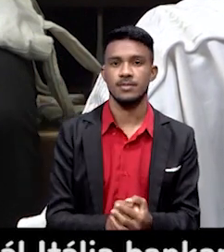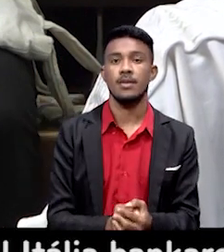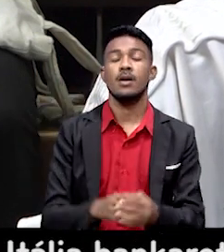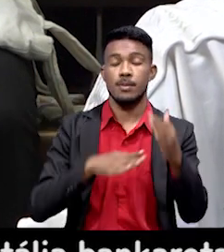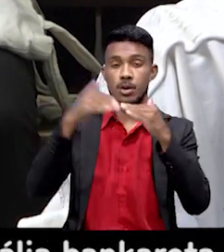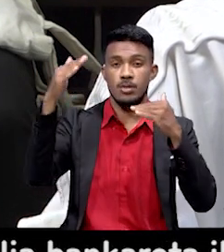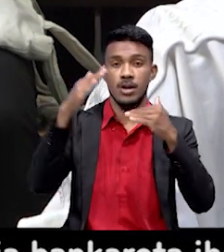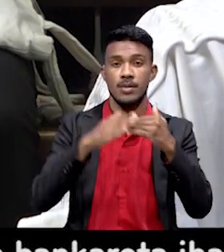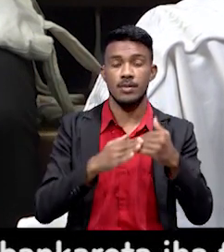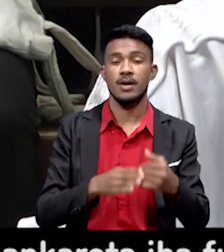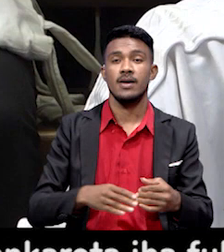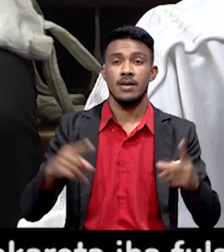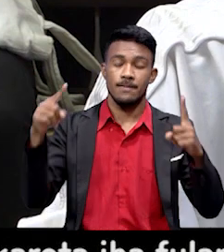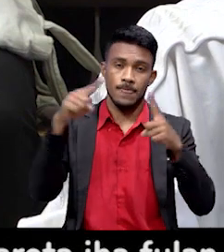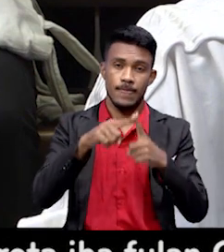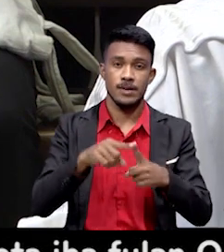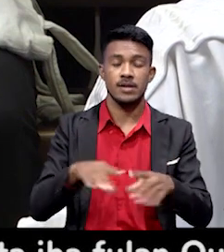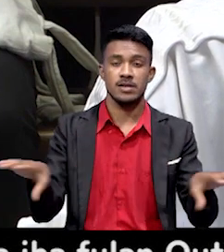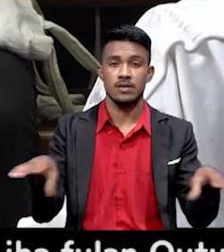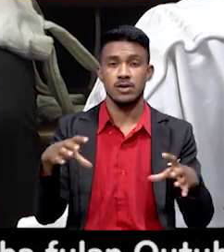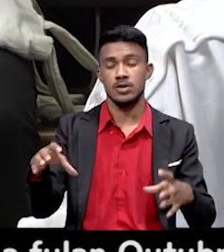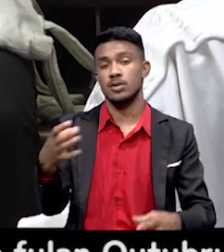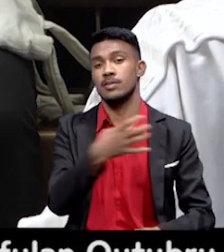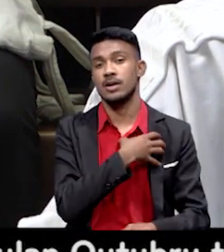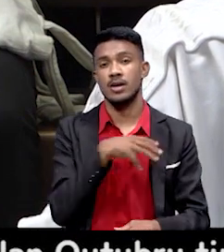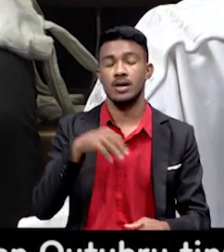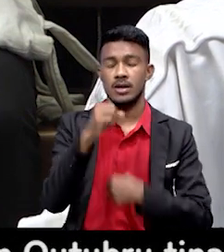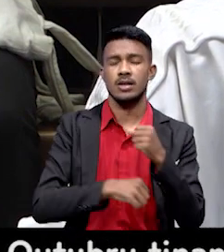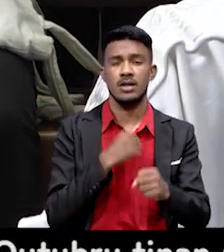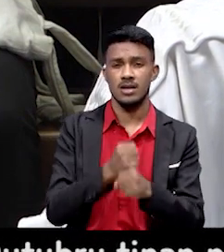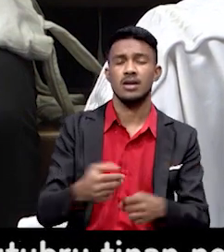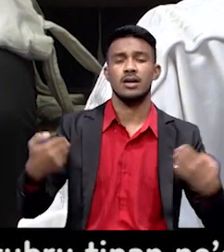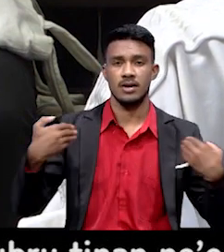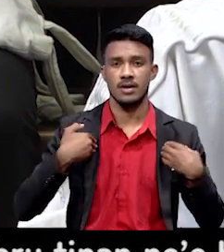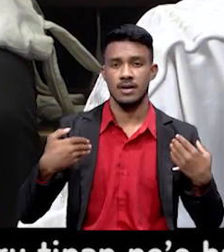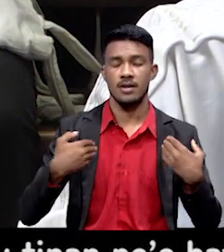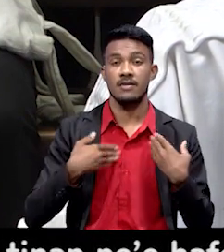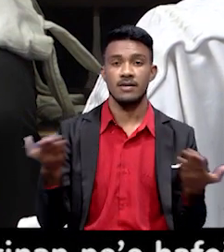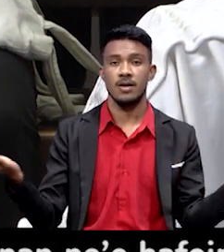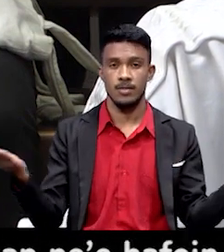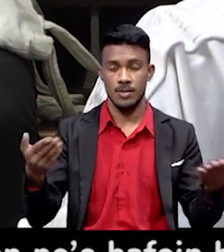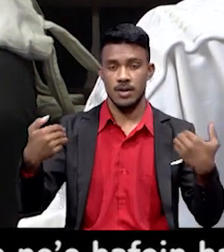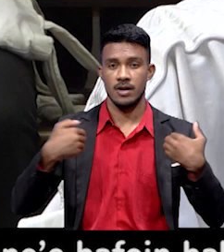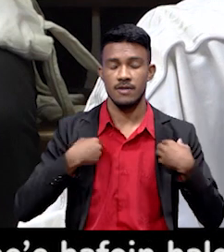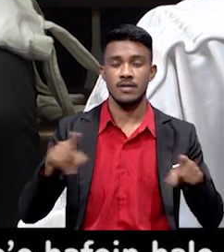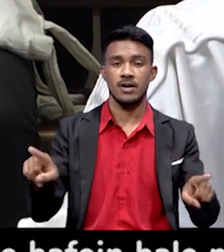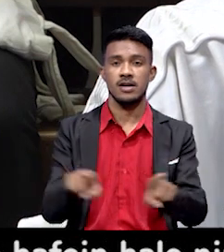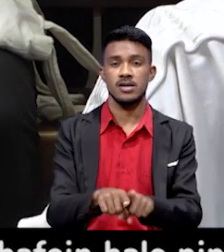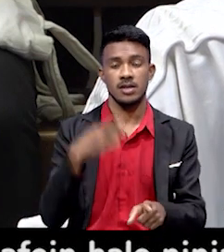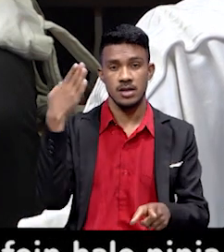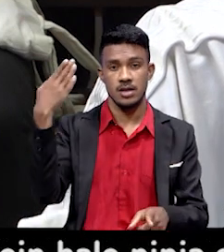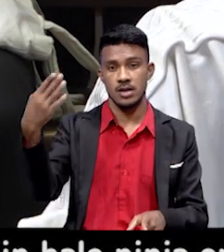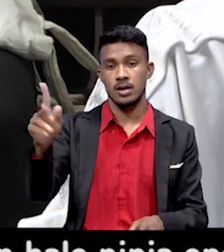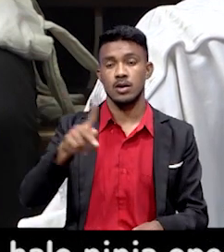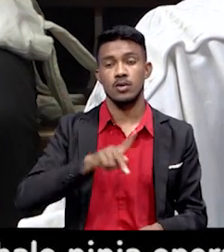problema ba insan PENITELI tamba itare kada tinentina sempre acontecimento nebe maka acontece anesan ia Kuluhun,